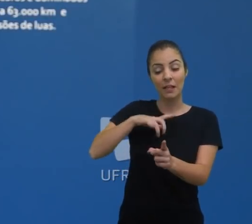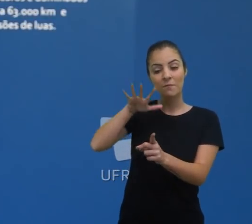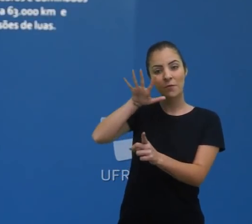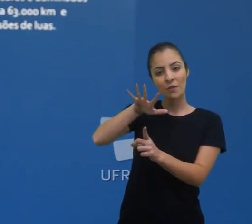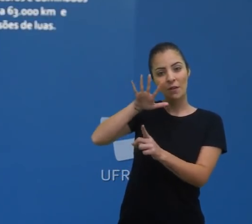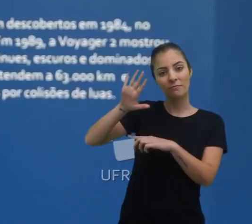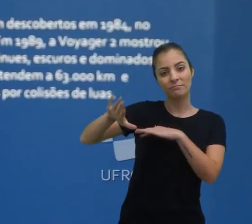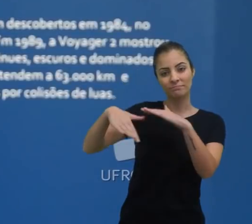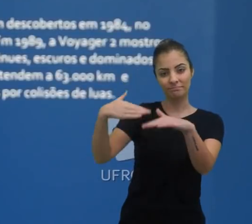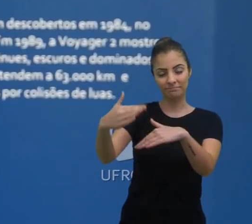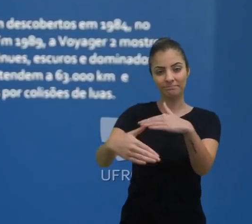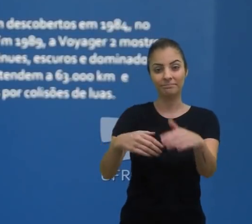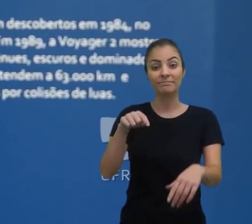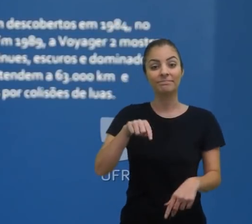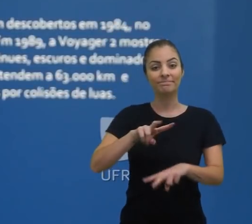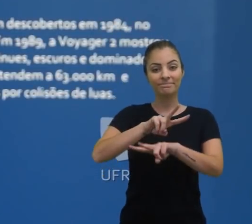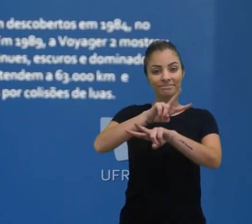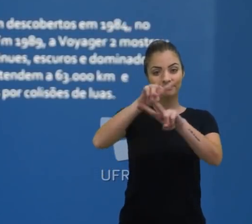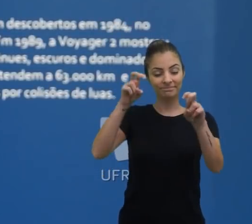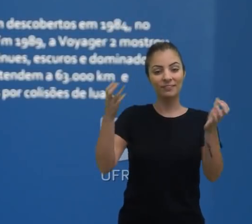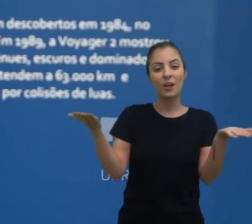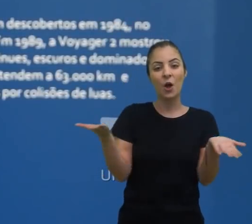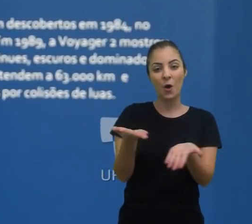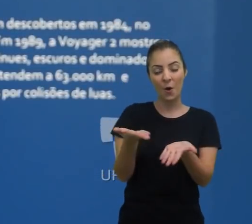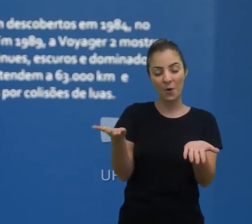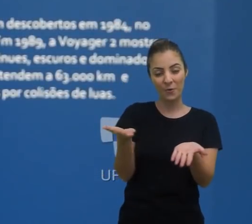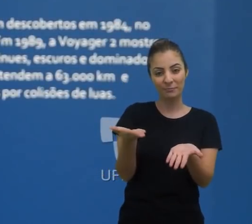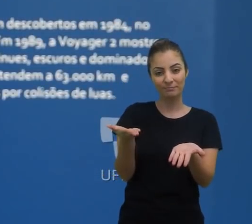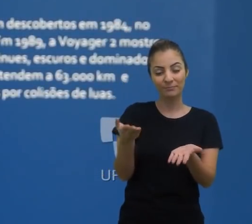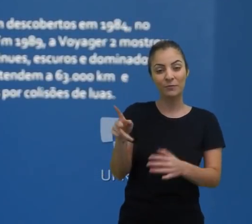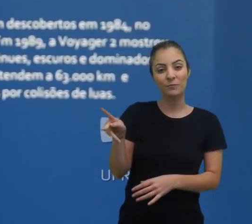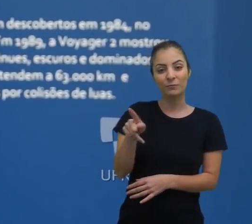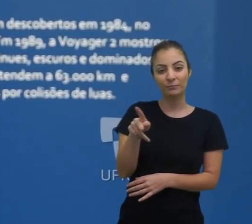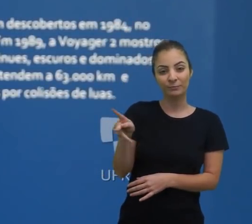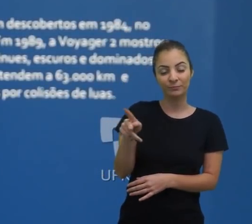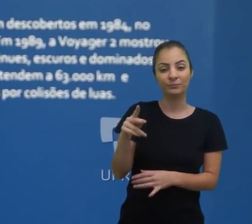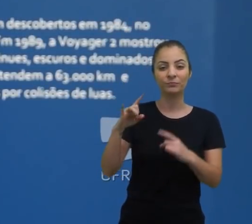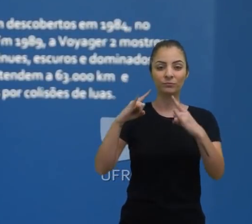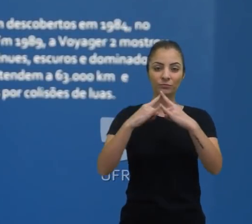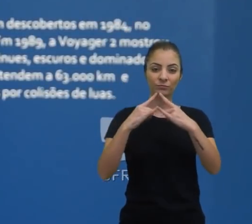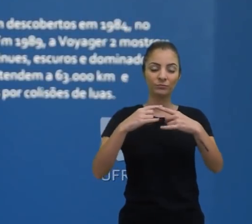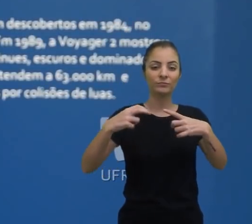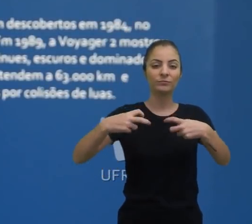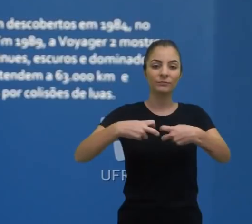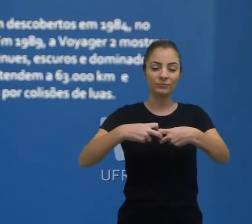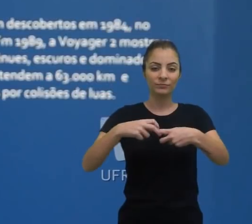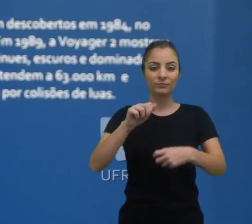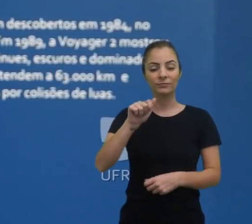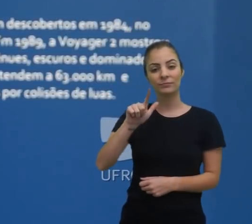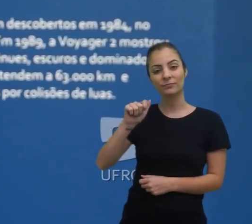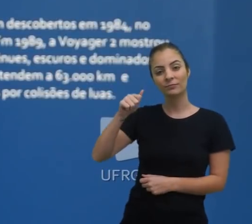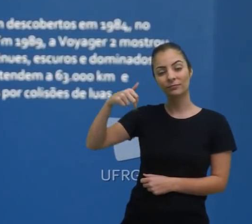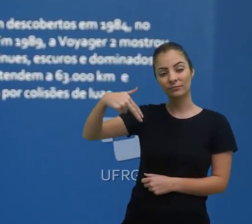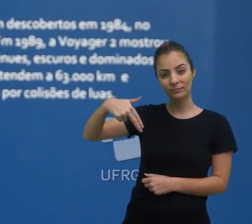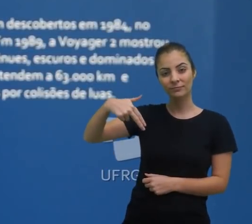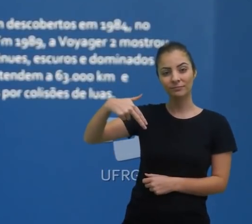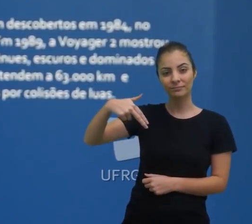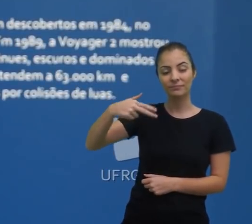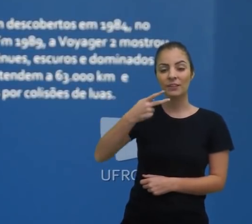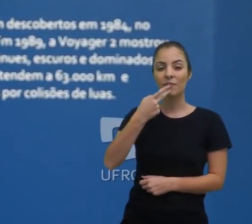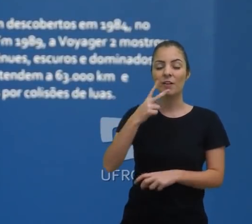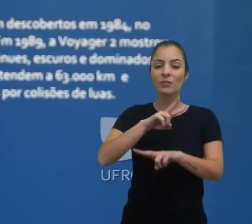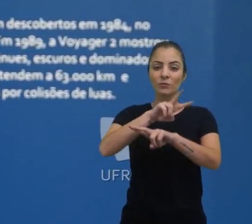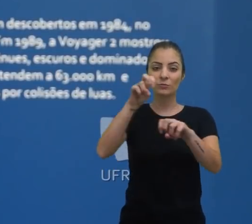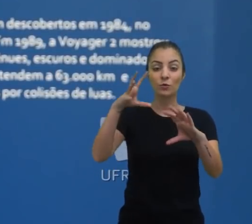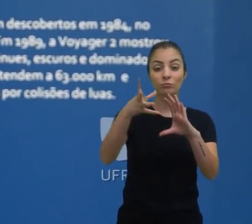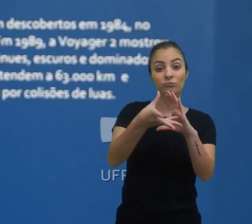sua evolução. É sobre este tema que trata o Simplifísica de hoje. O professor do Instituto de Física, Alan Schnorr-Miller, fala